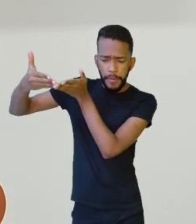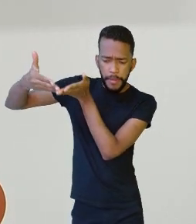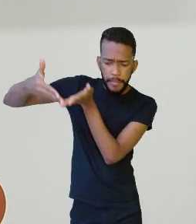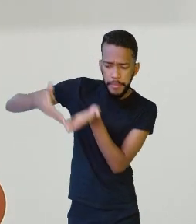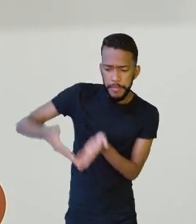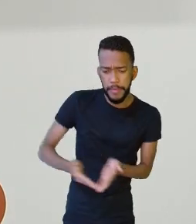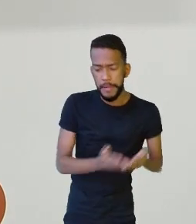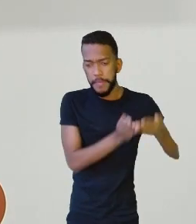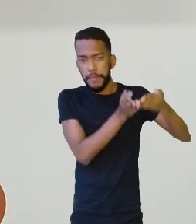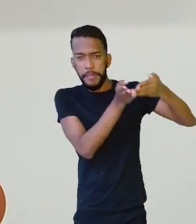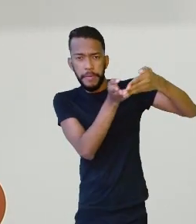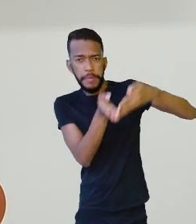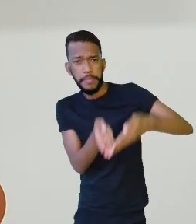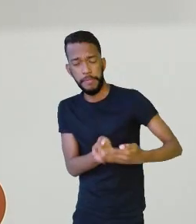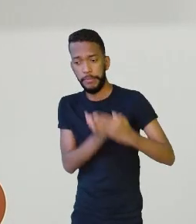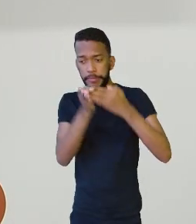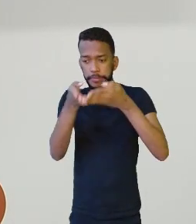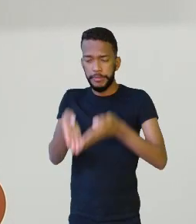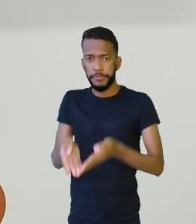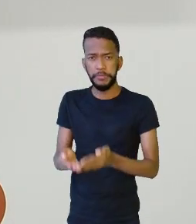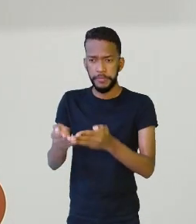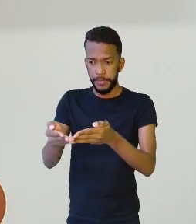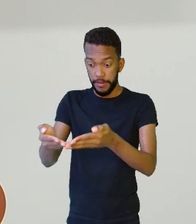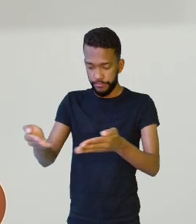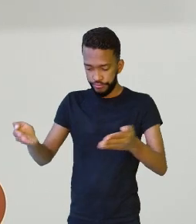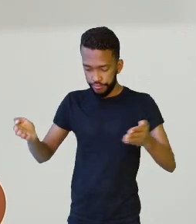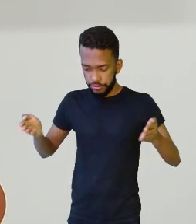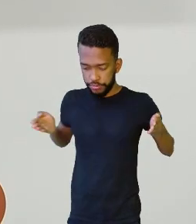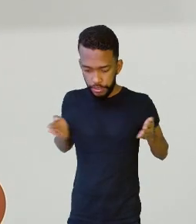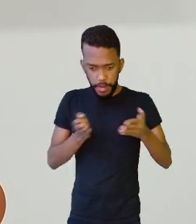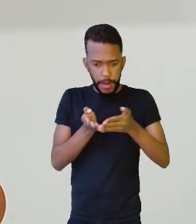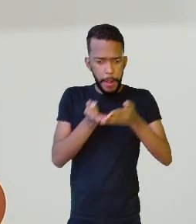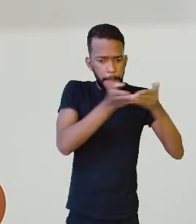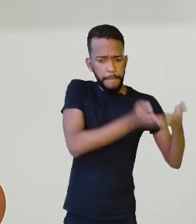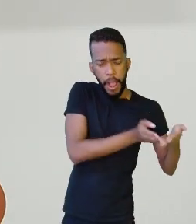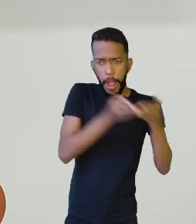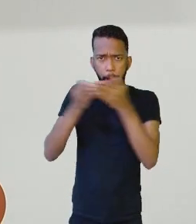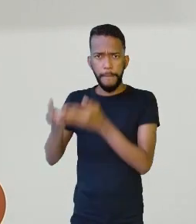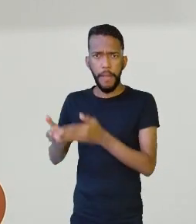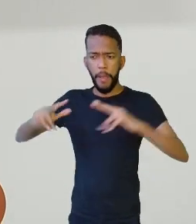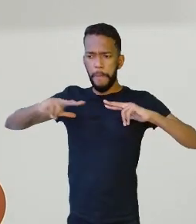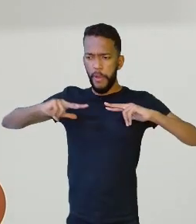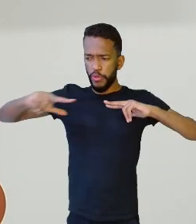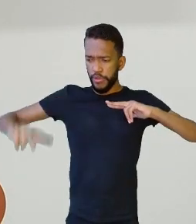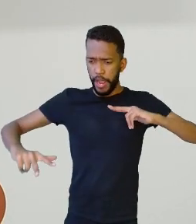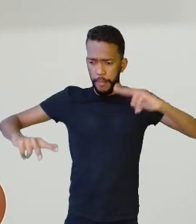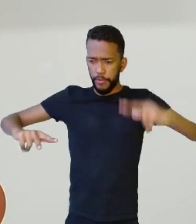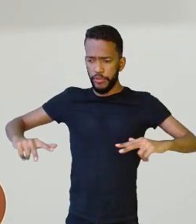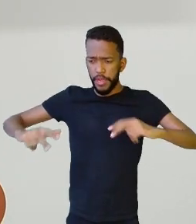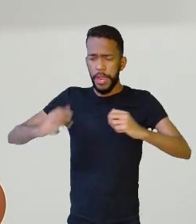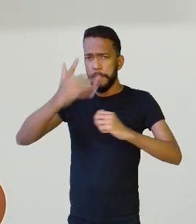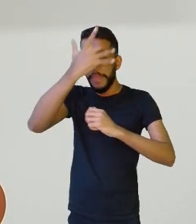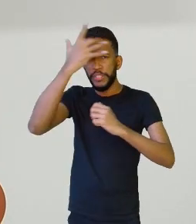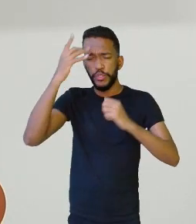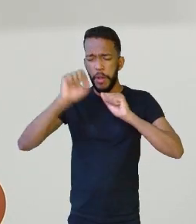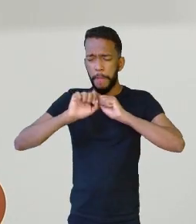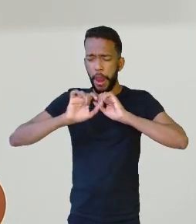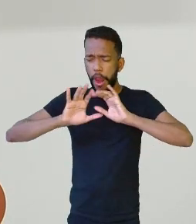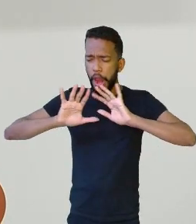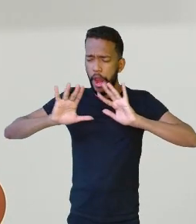os portugueses, junto com 13 embarcações e milhares de pessoas junto com eles. Pois